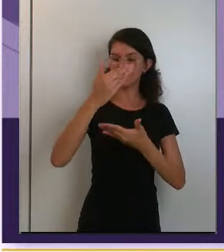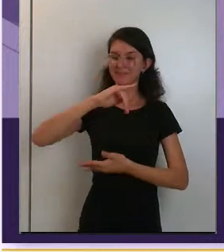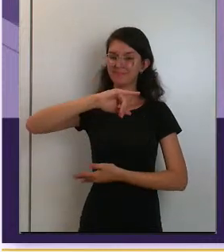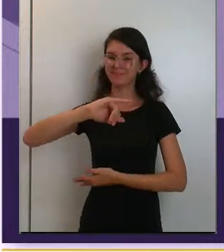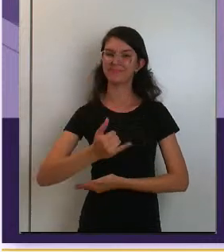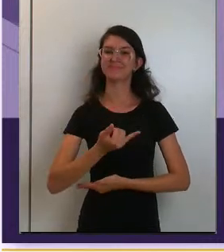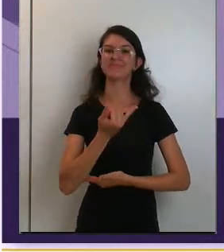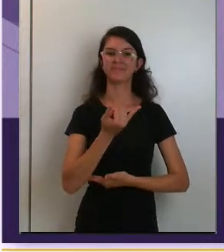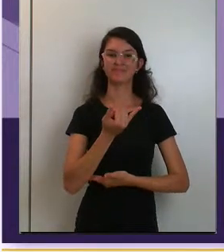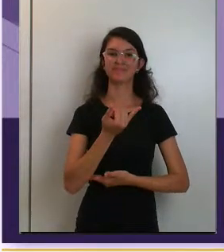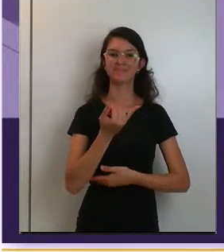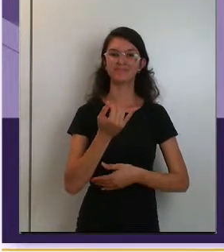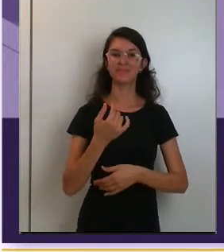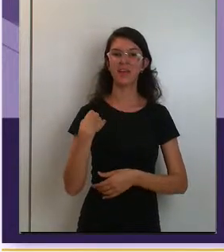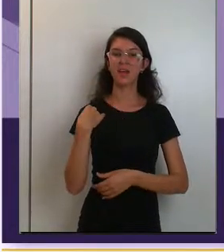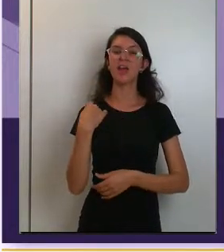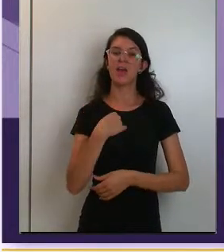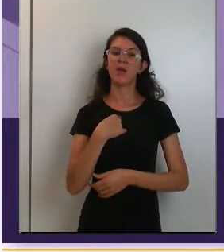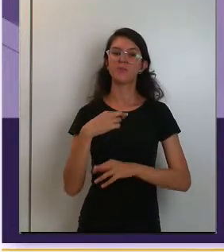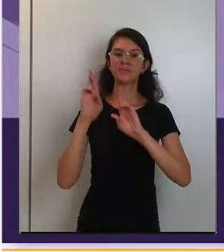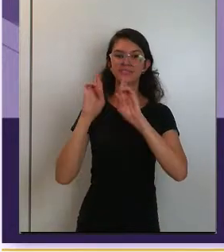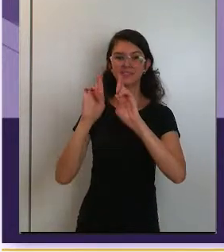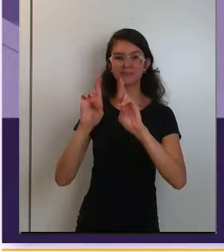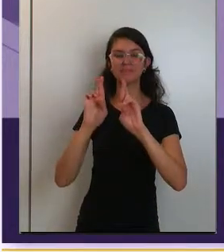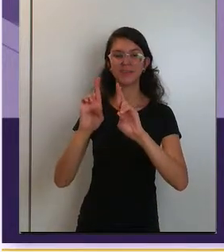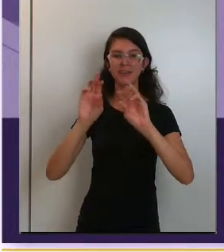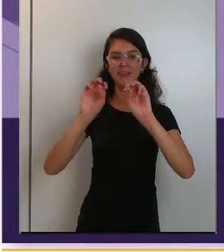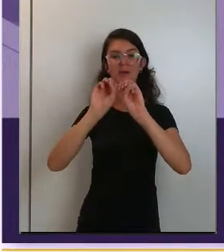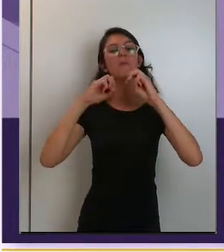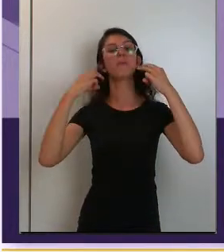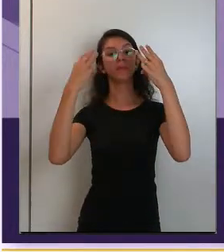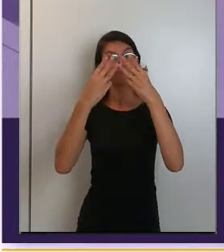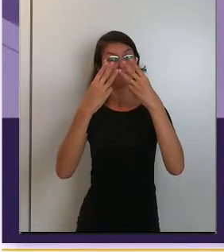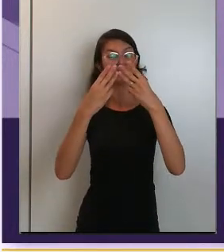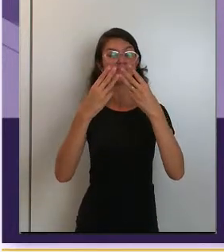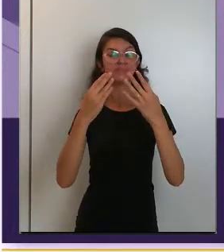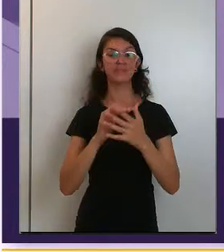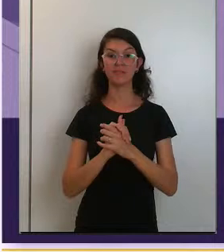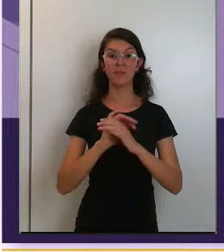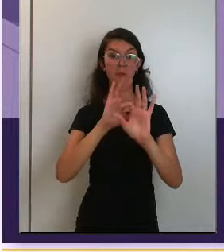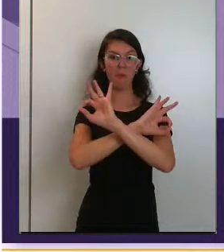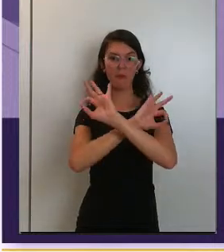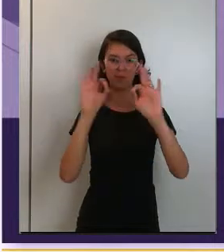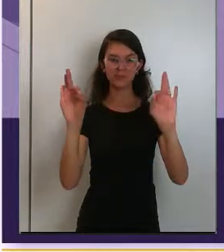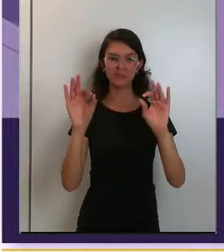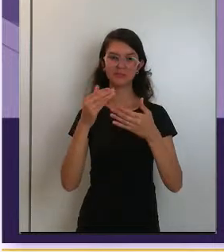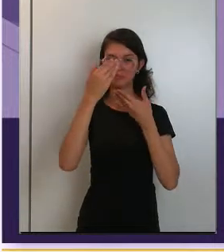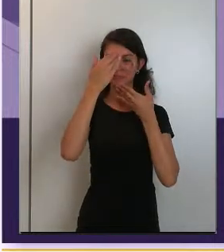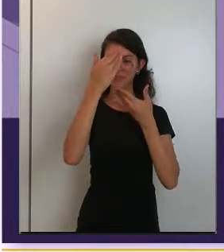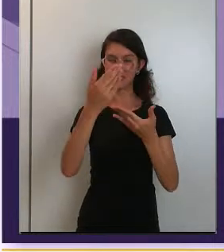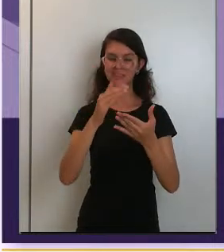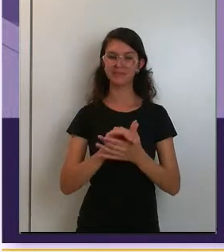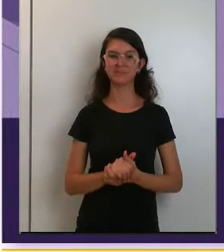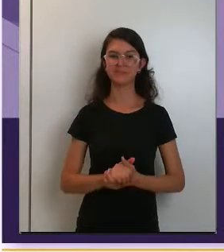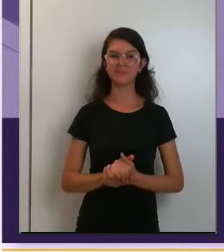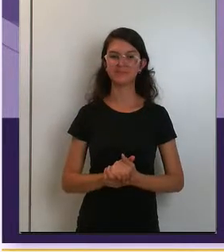e votos para que esse webinário seja, como já vem sendo, um sucesso. Obrigada.